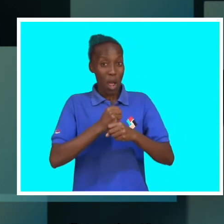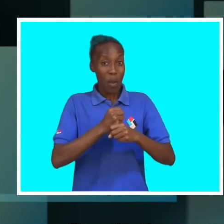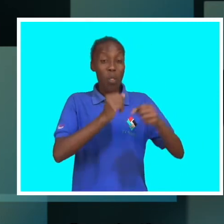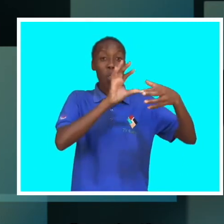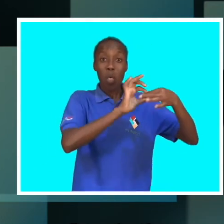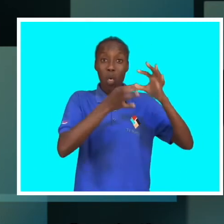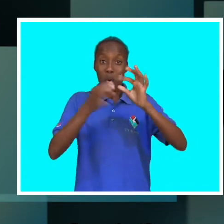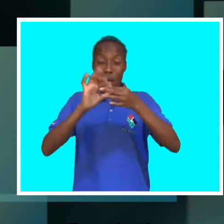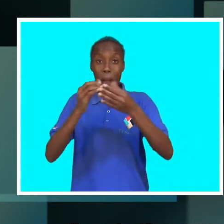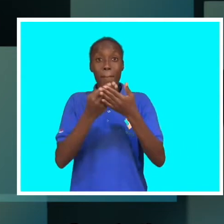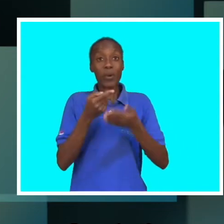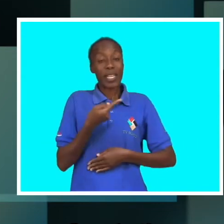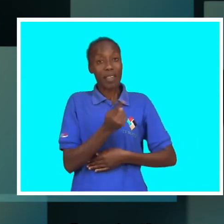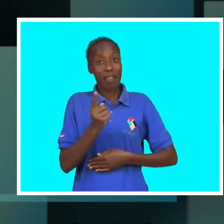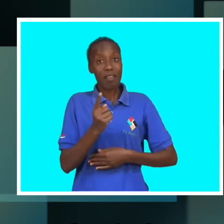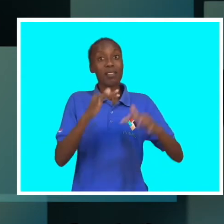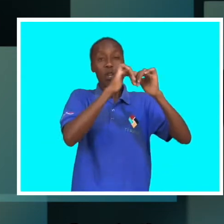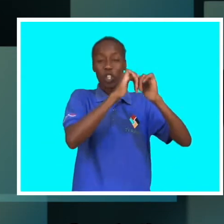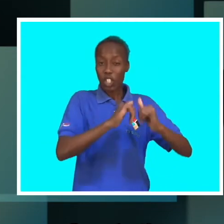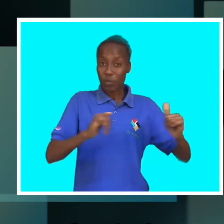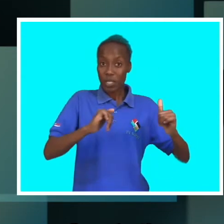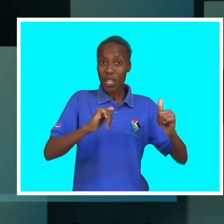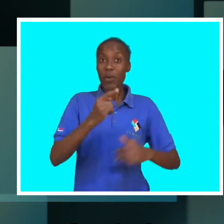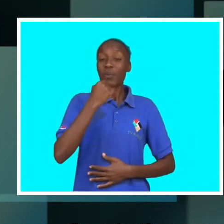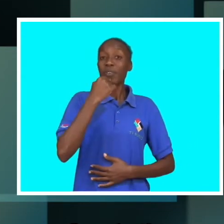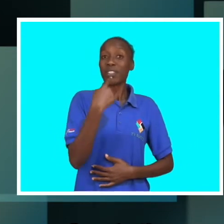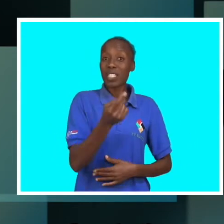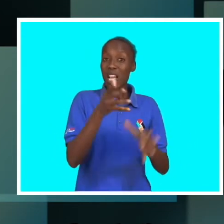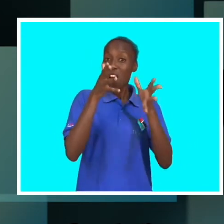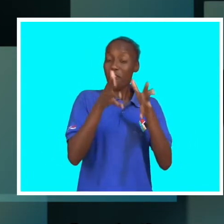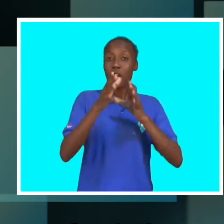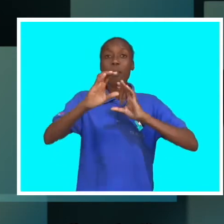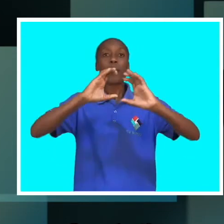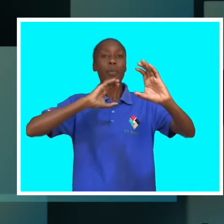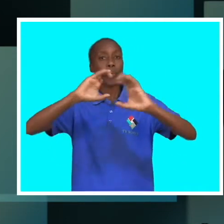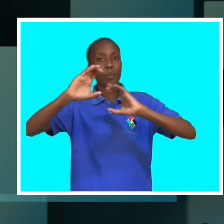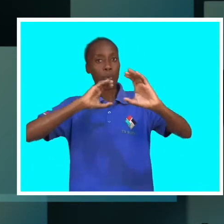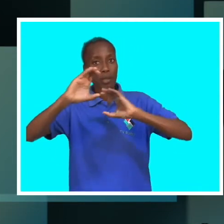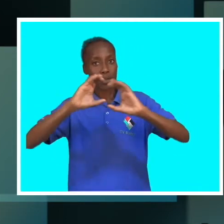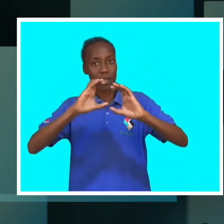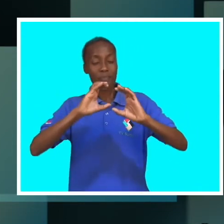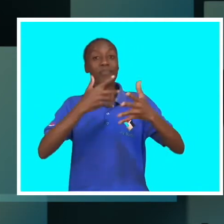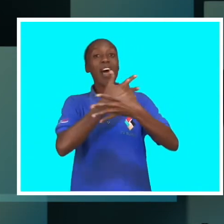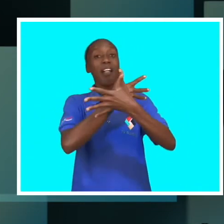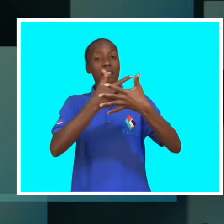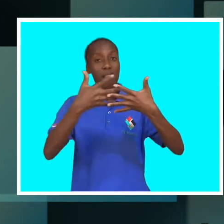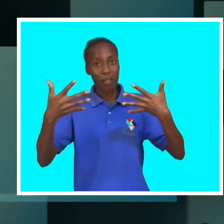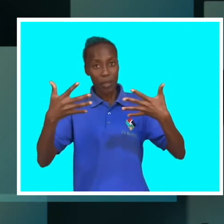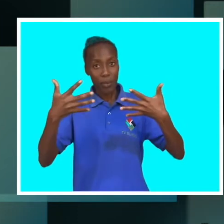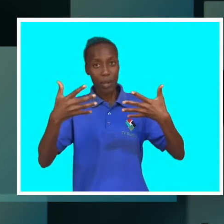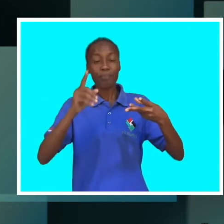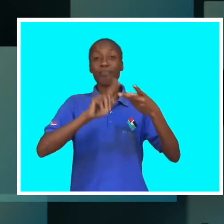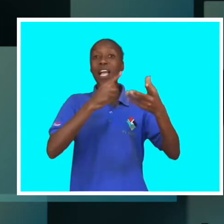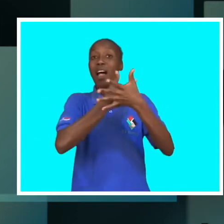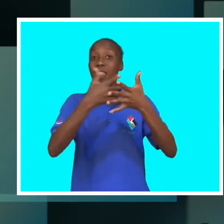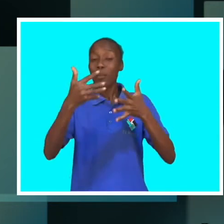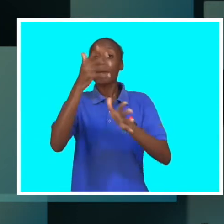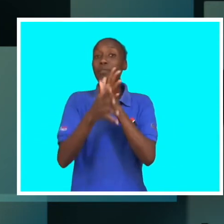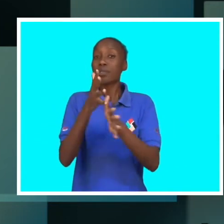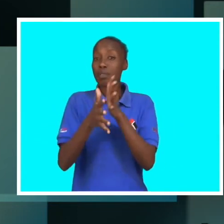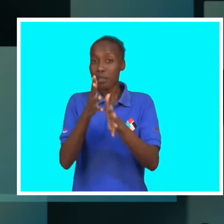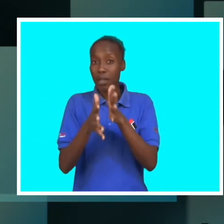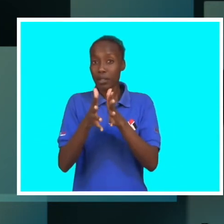são mesmo especiais no que se refere à forma de comunicação, à linguagem, à linguagem de